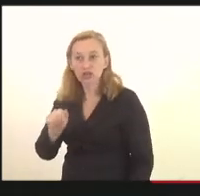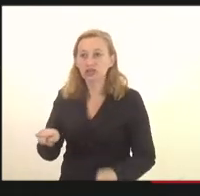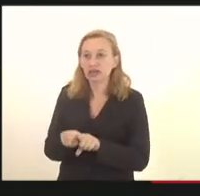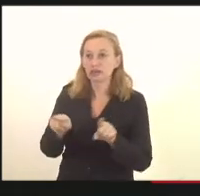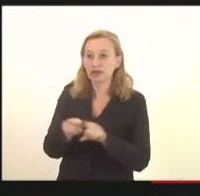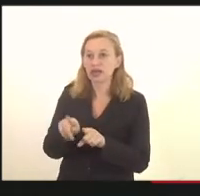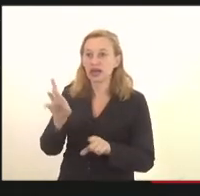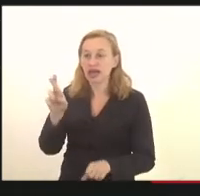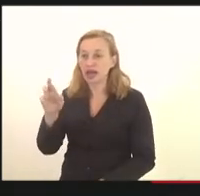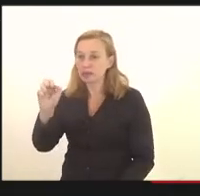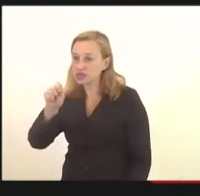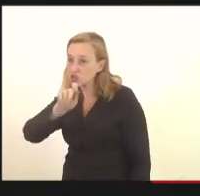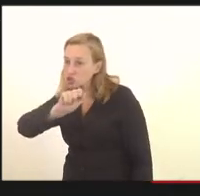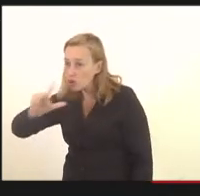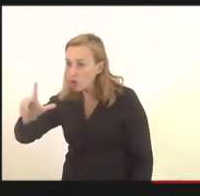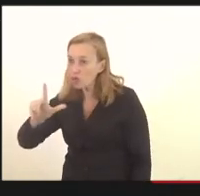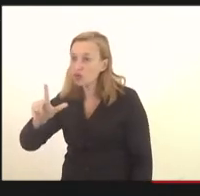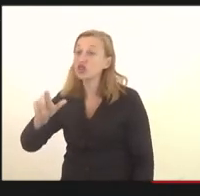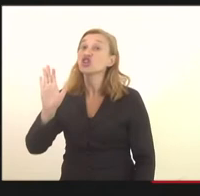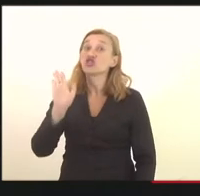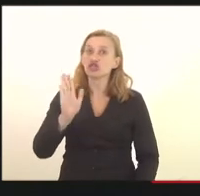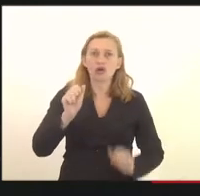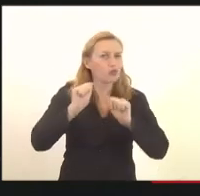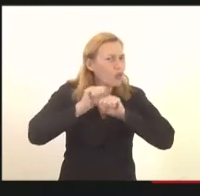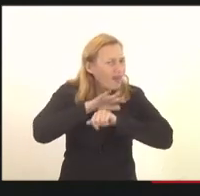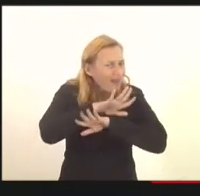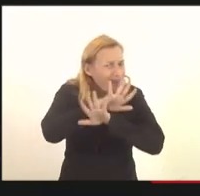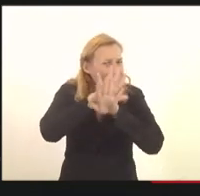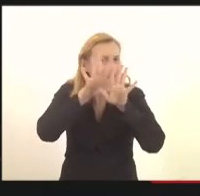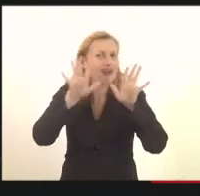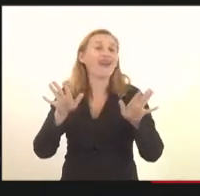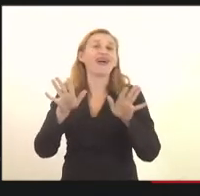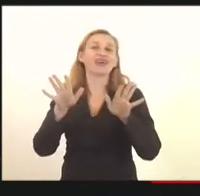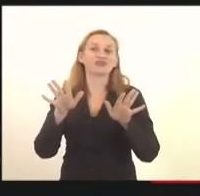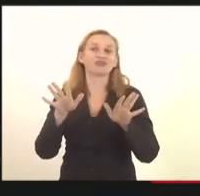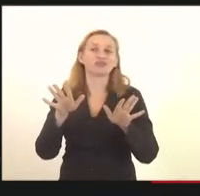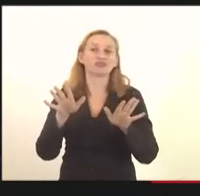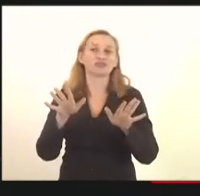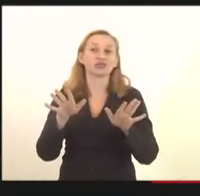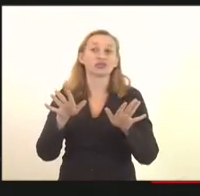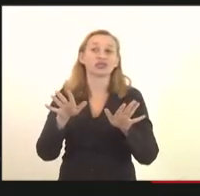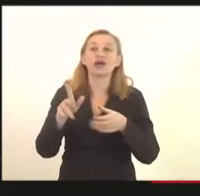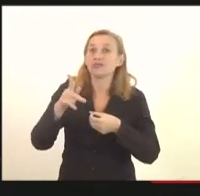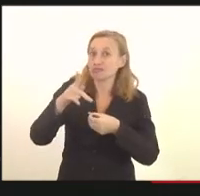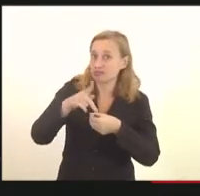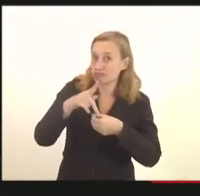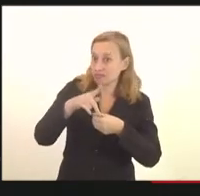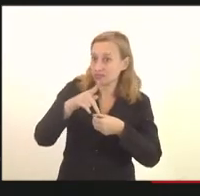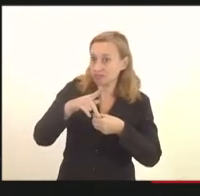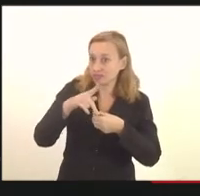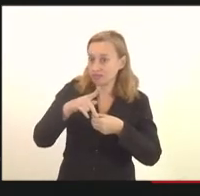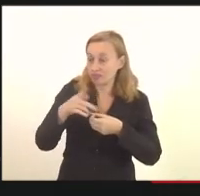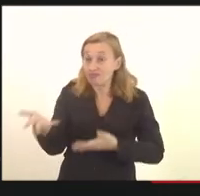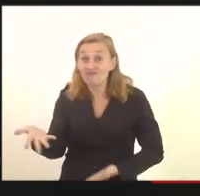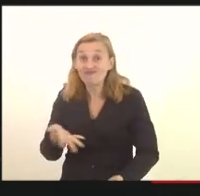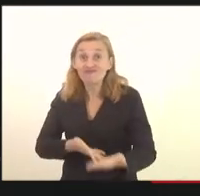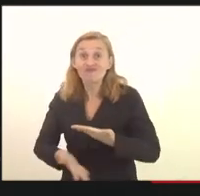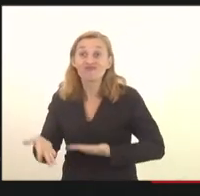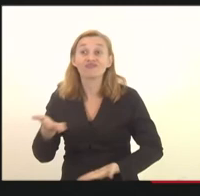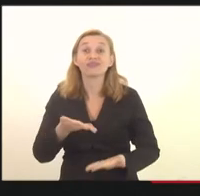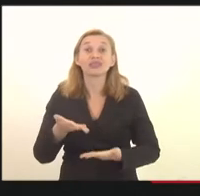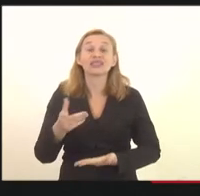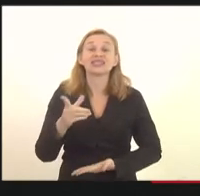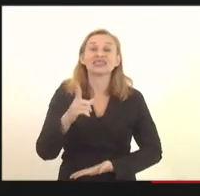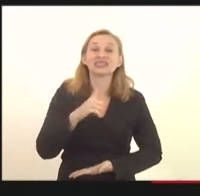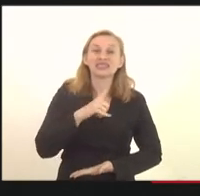né, assim, ficou bastante claro que a Petrobras, né, como parceira, ela tem